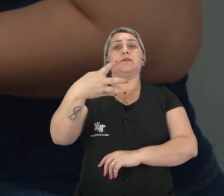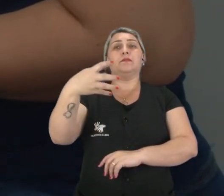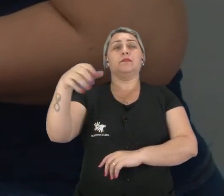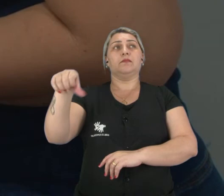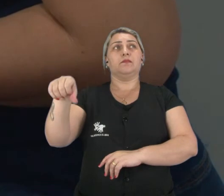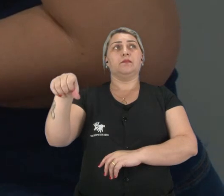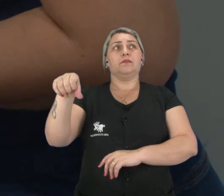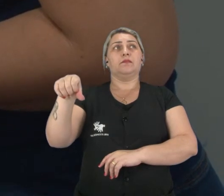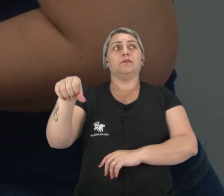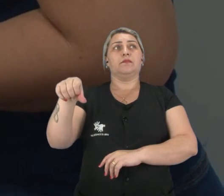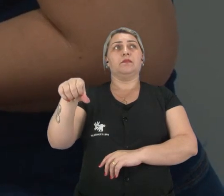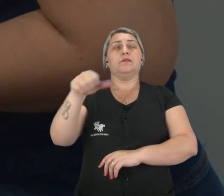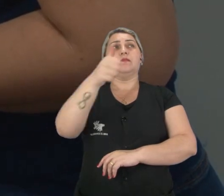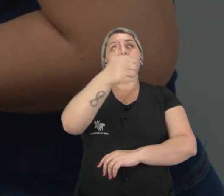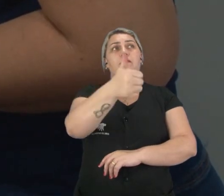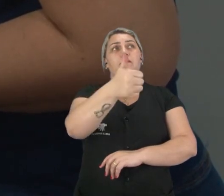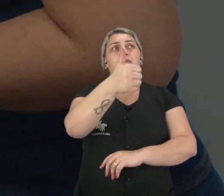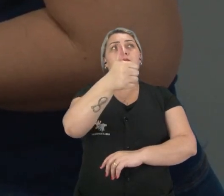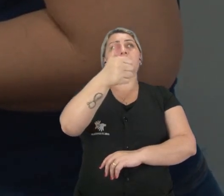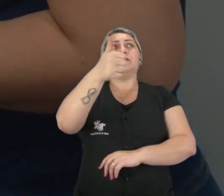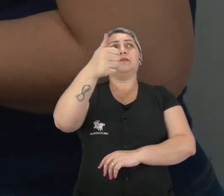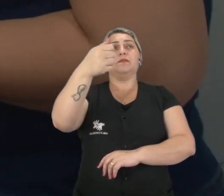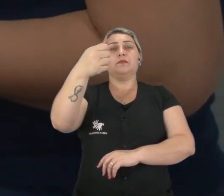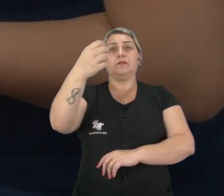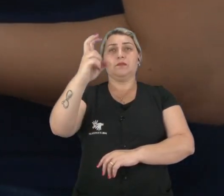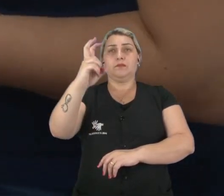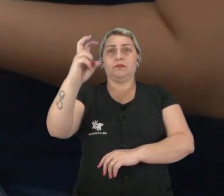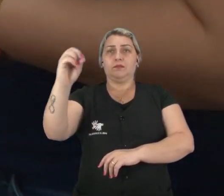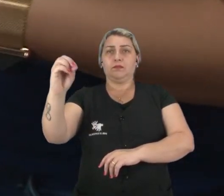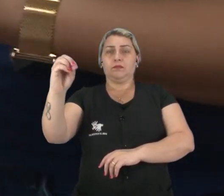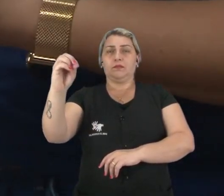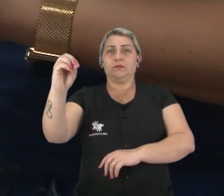1,49. Mais um, eu vou ter